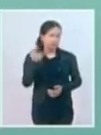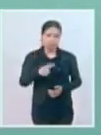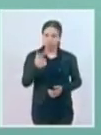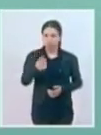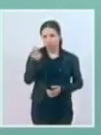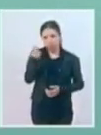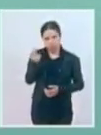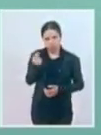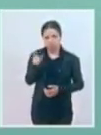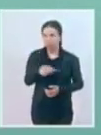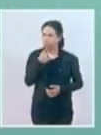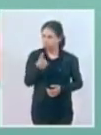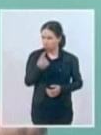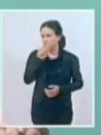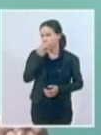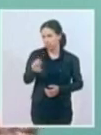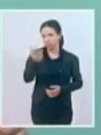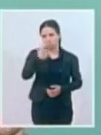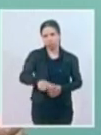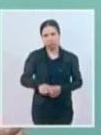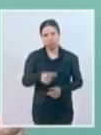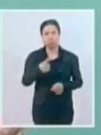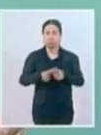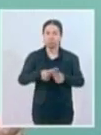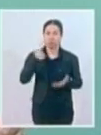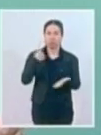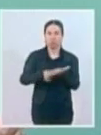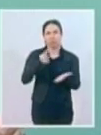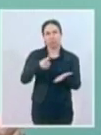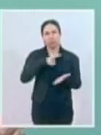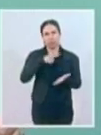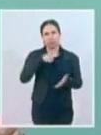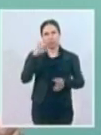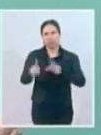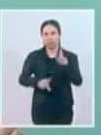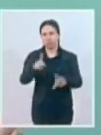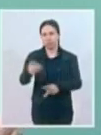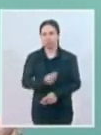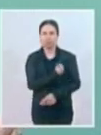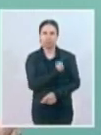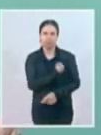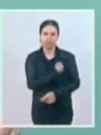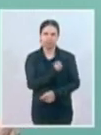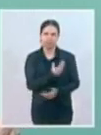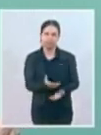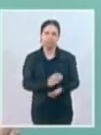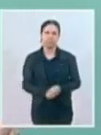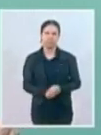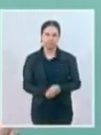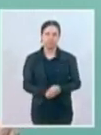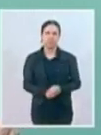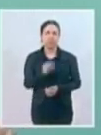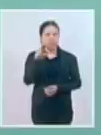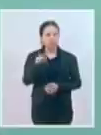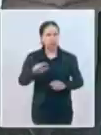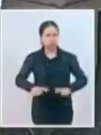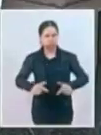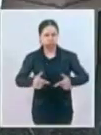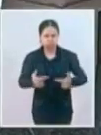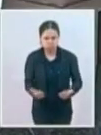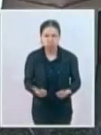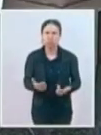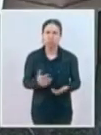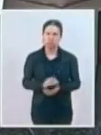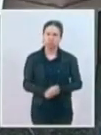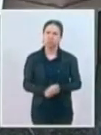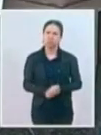direcionaremos mais, porque é um compromisso que nós temos com a população e com a vida. Então, o senhor se empenhou em atender essa demanda.